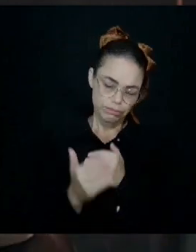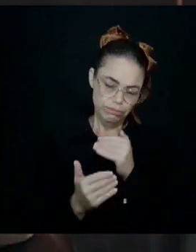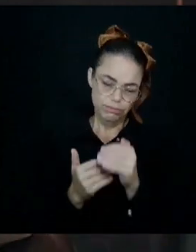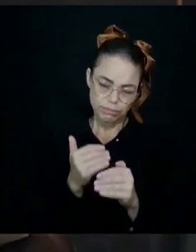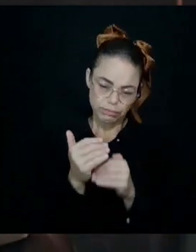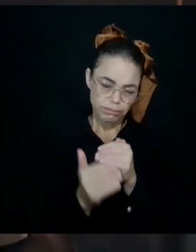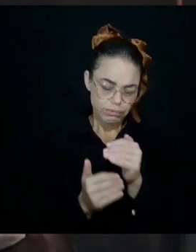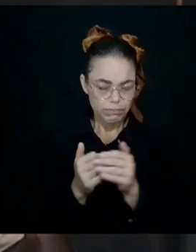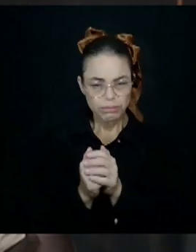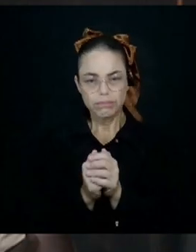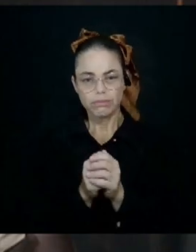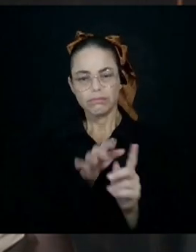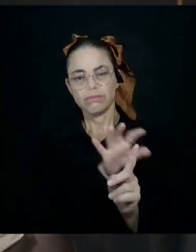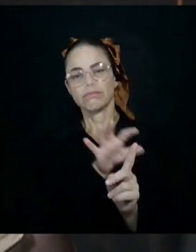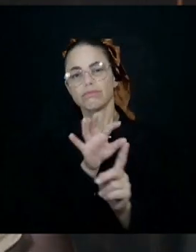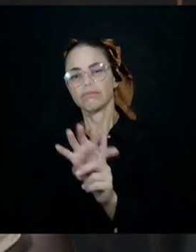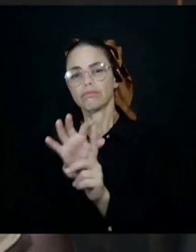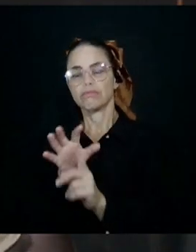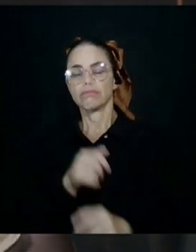as mulheres, elas ficam